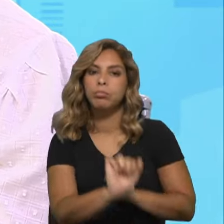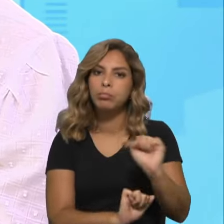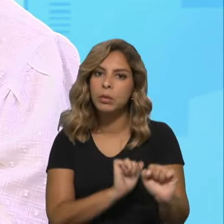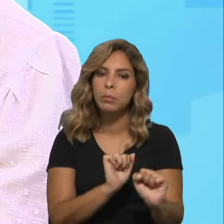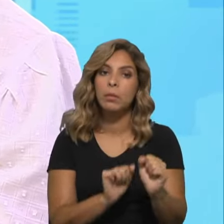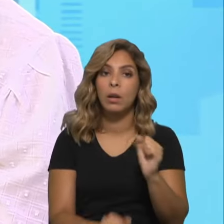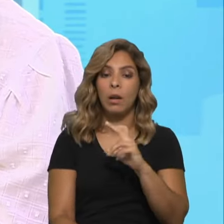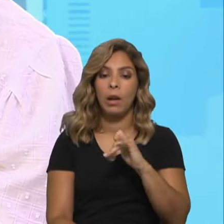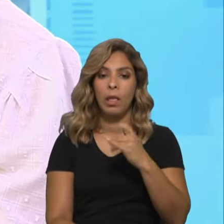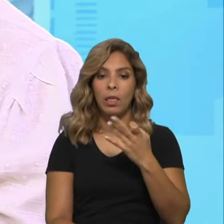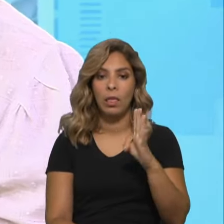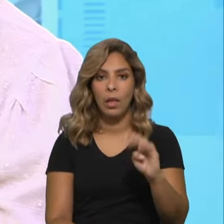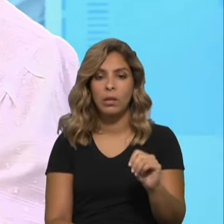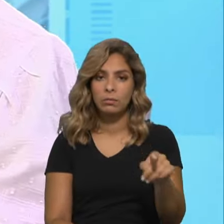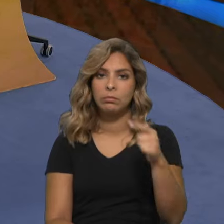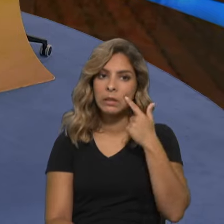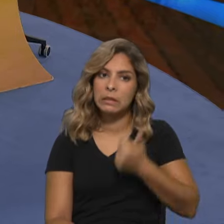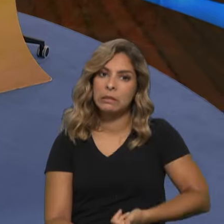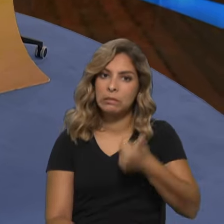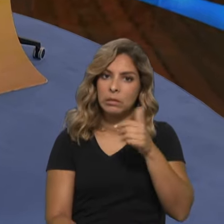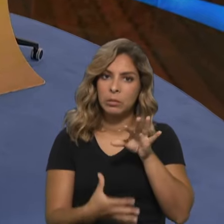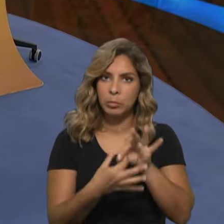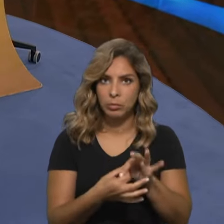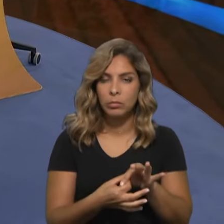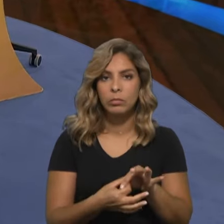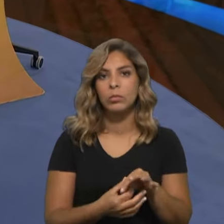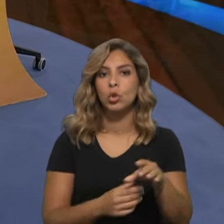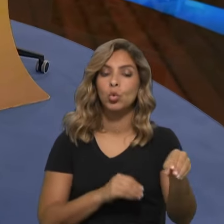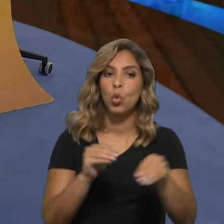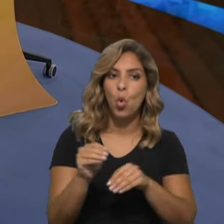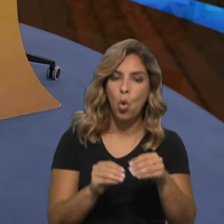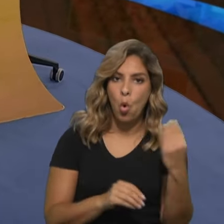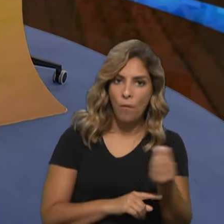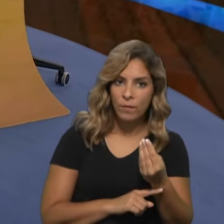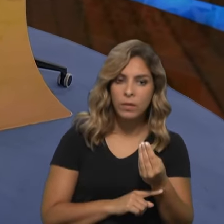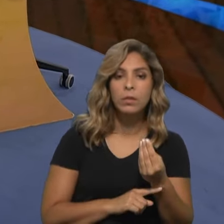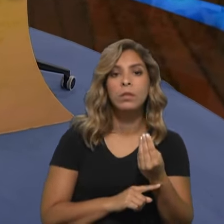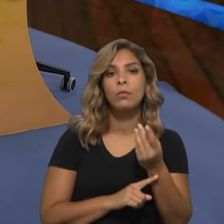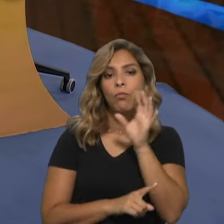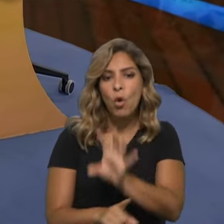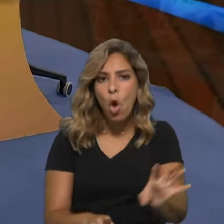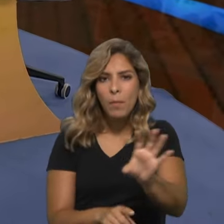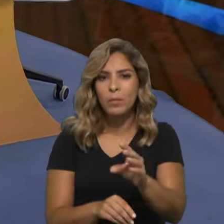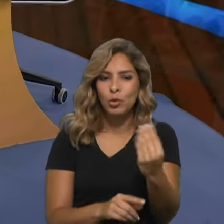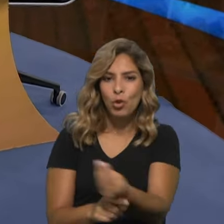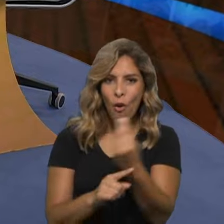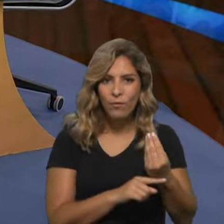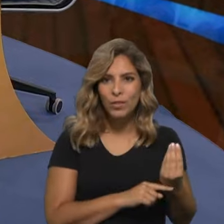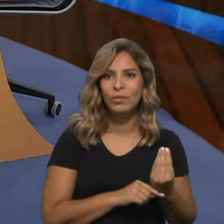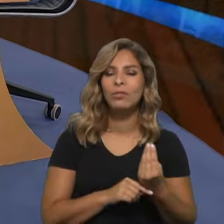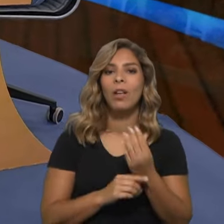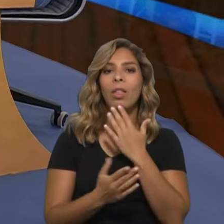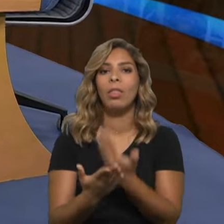Caritas ambiciona É isso mesmo é conseguir envolver os jovens responsabilizando-os eh tornando-os eh ativistas